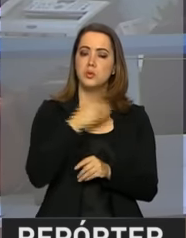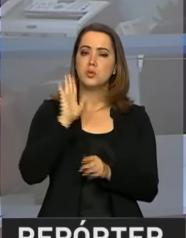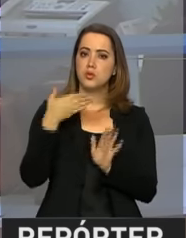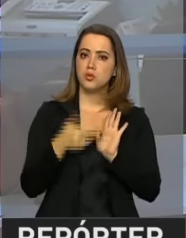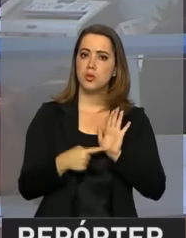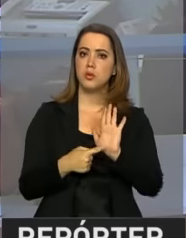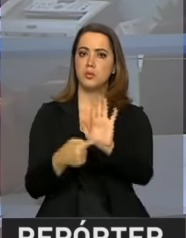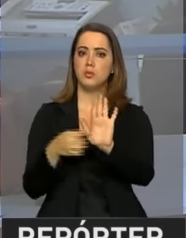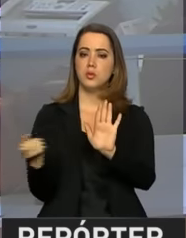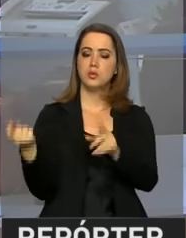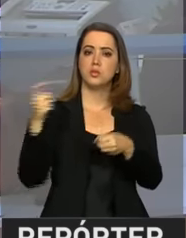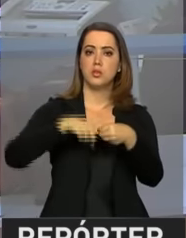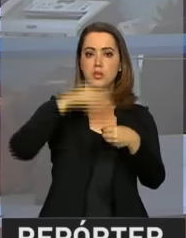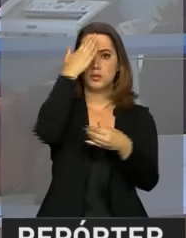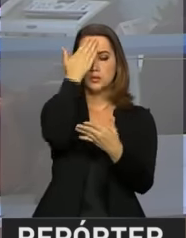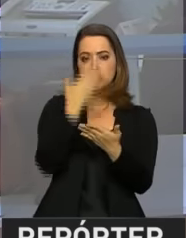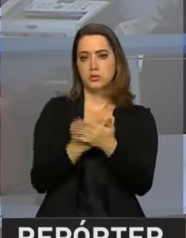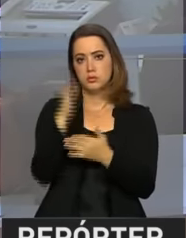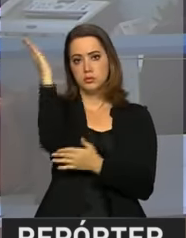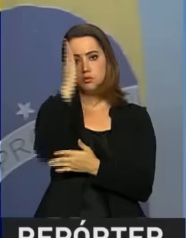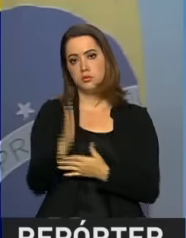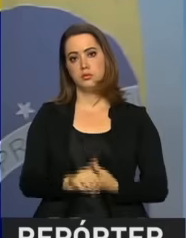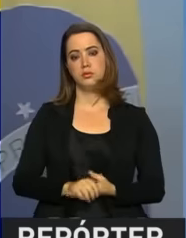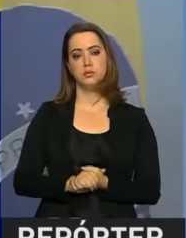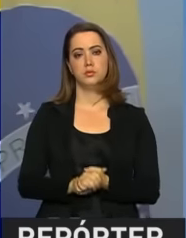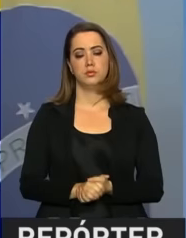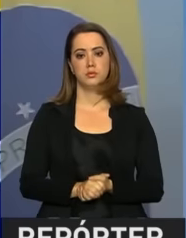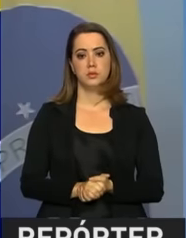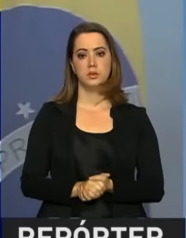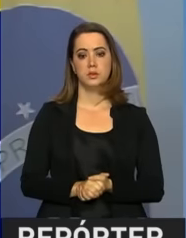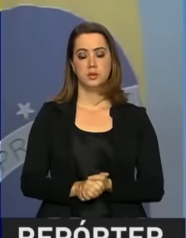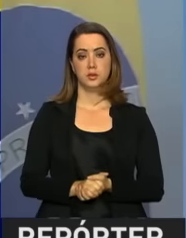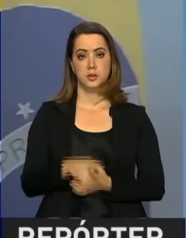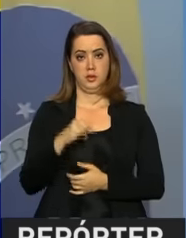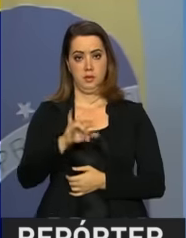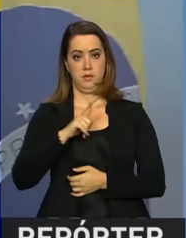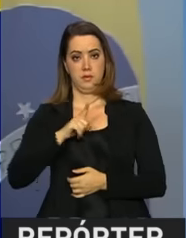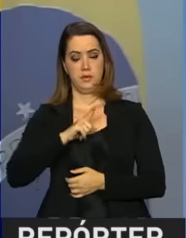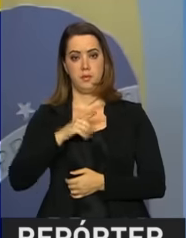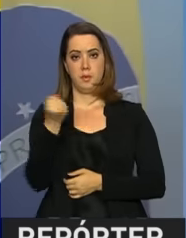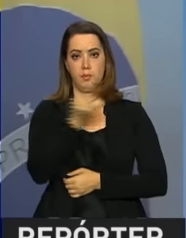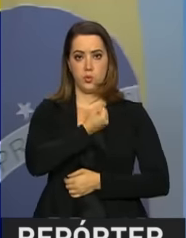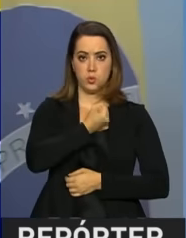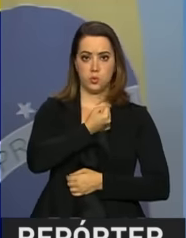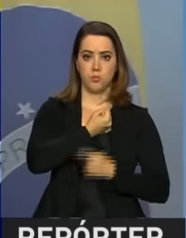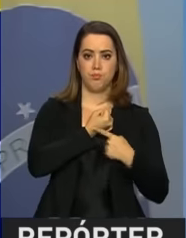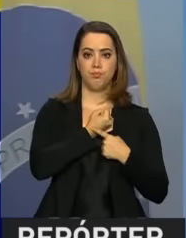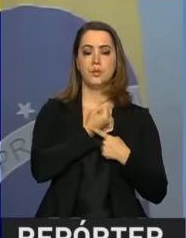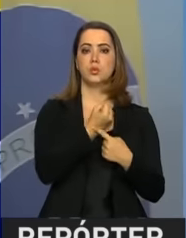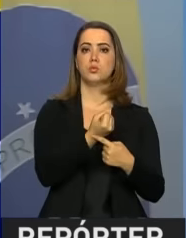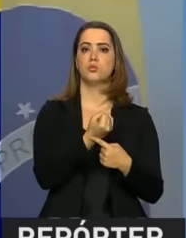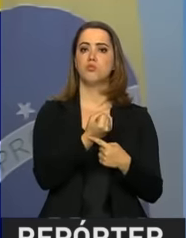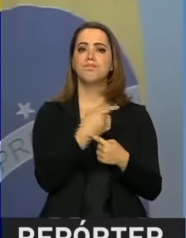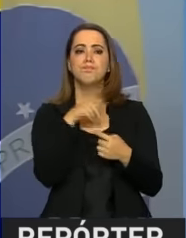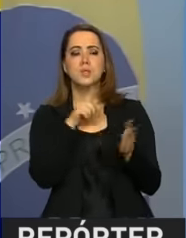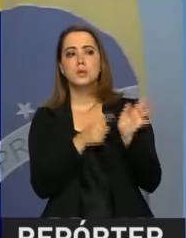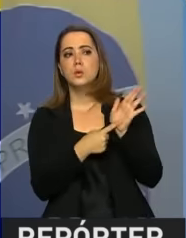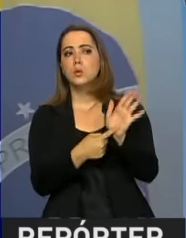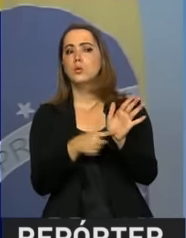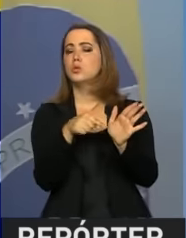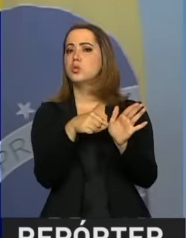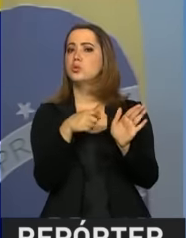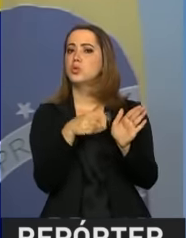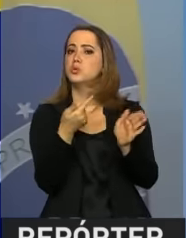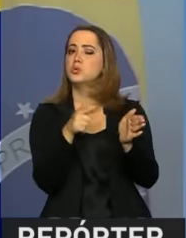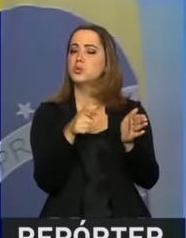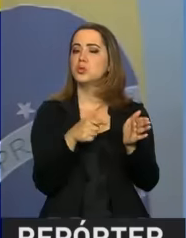da confiança no crescimento do Brasil. Quando você pega os indicadores de confiança, não são indicadores de produção,